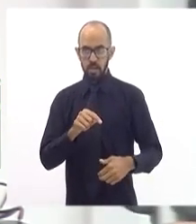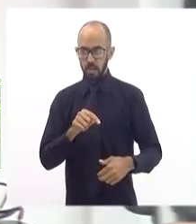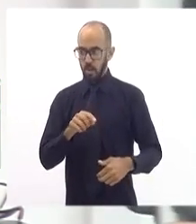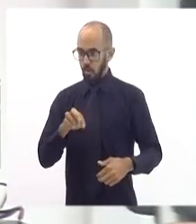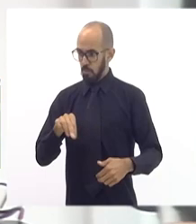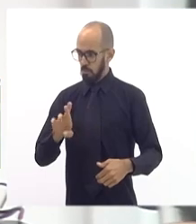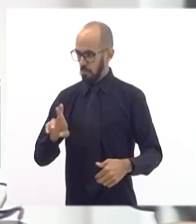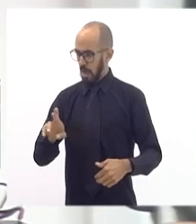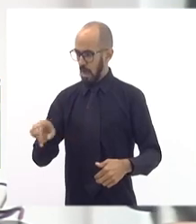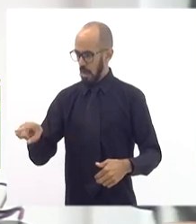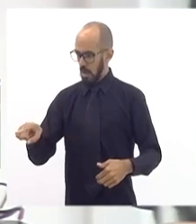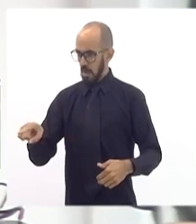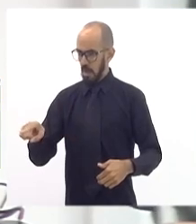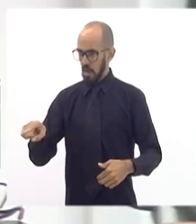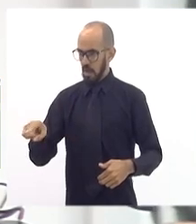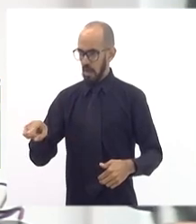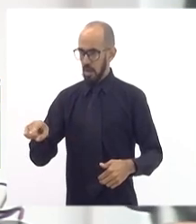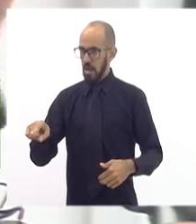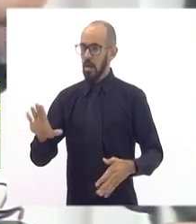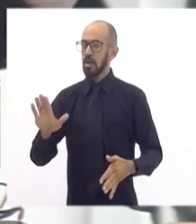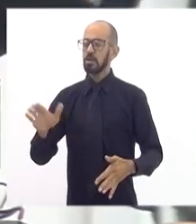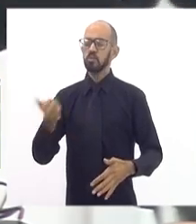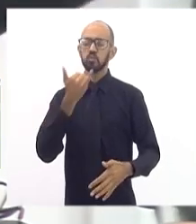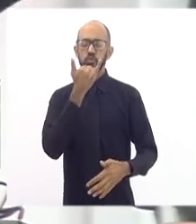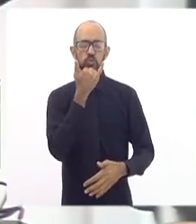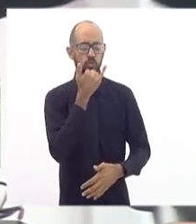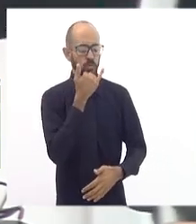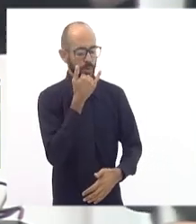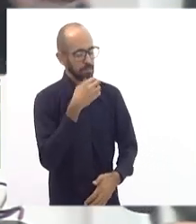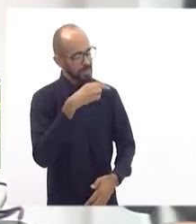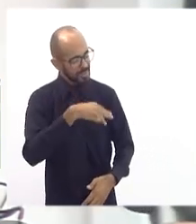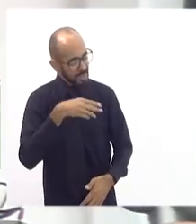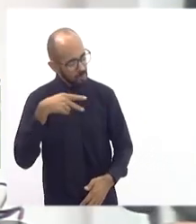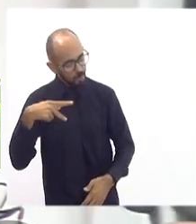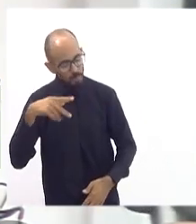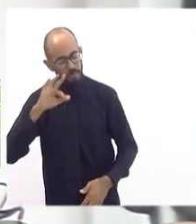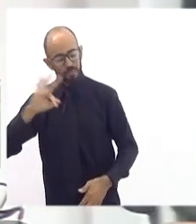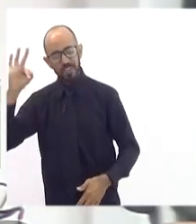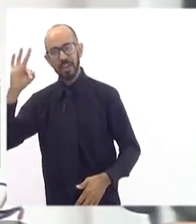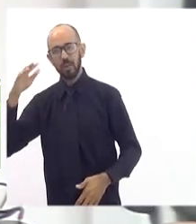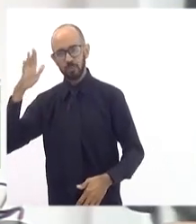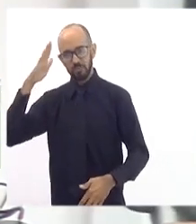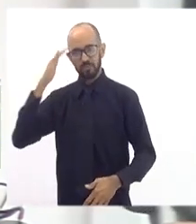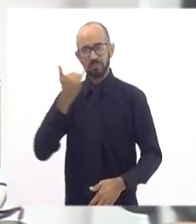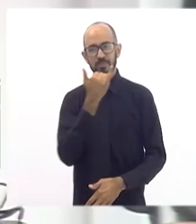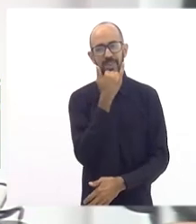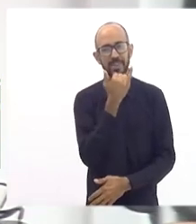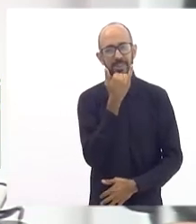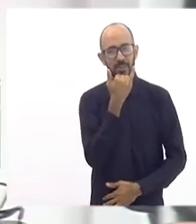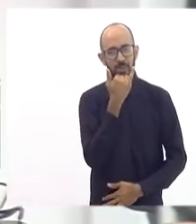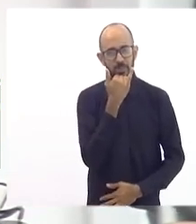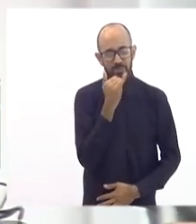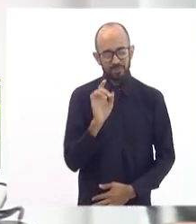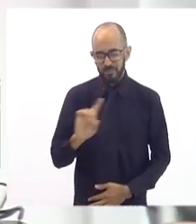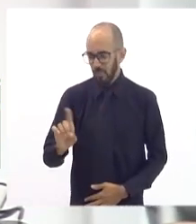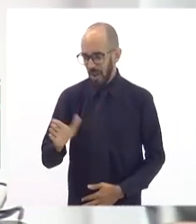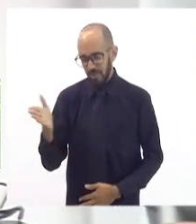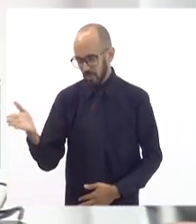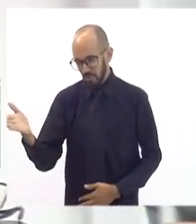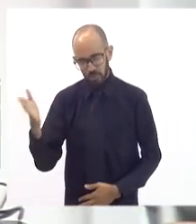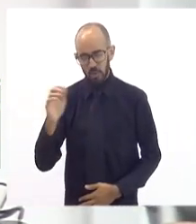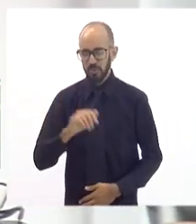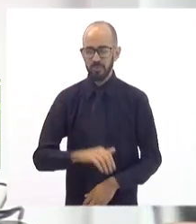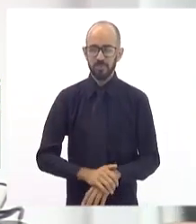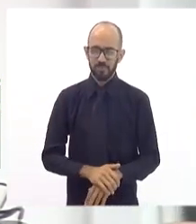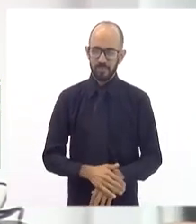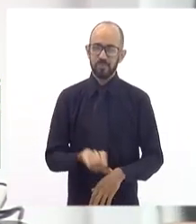Ale é Ministério Público do metrô Geral da República o Ministério Público Federal perdão perdão perdão perdão vai vossa senhoria